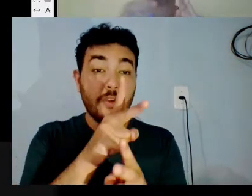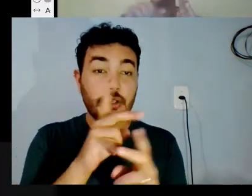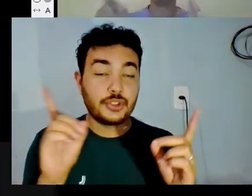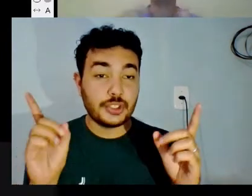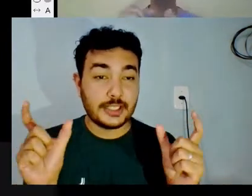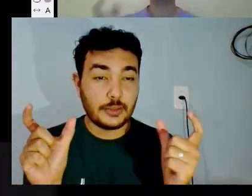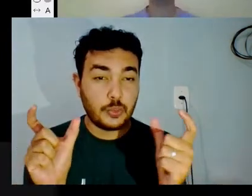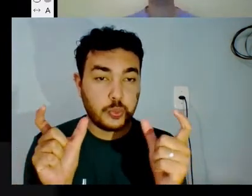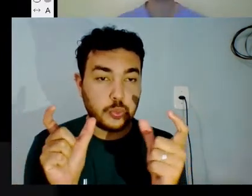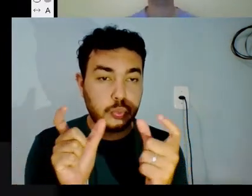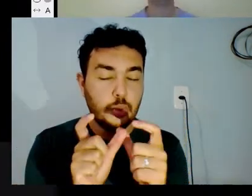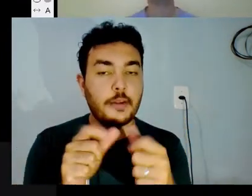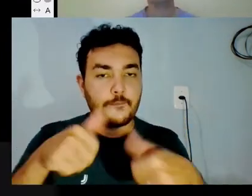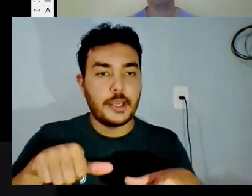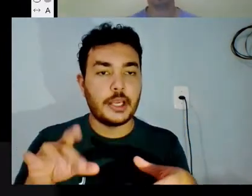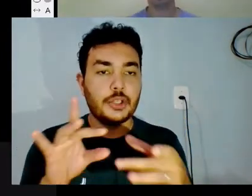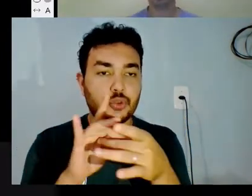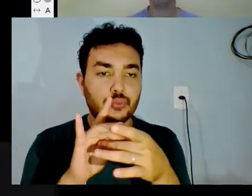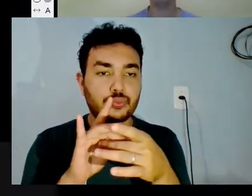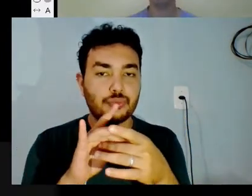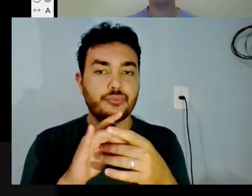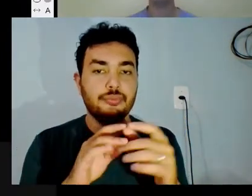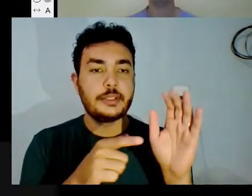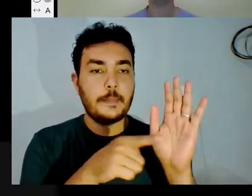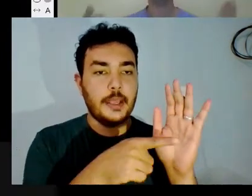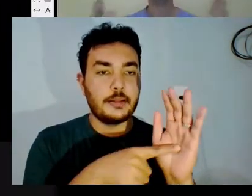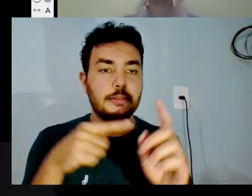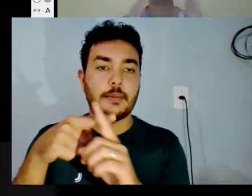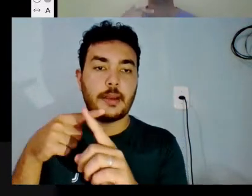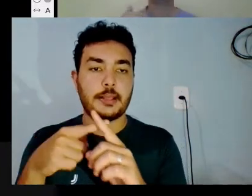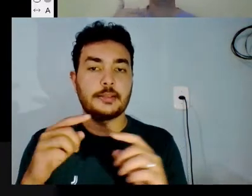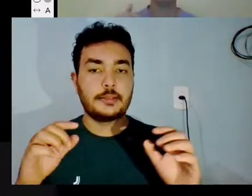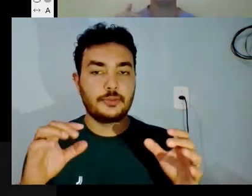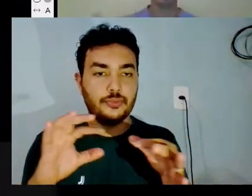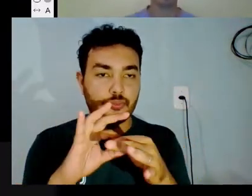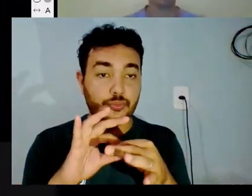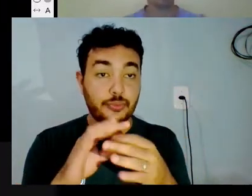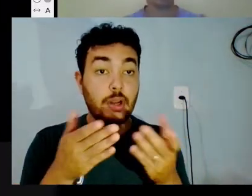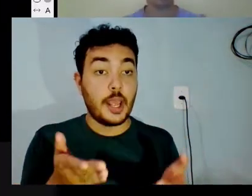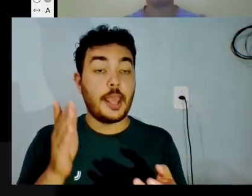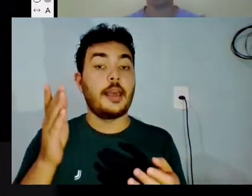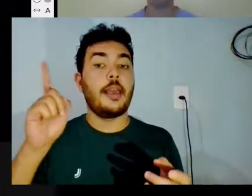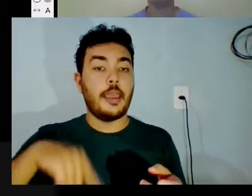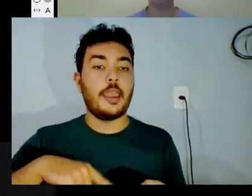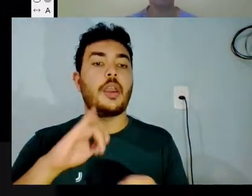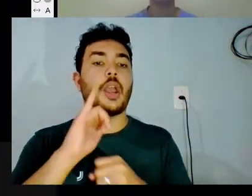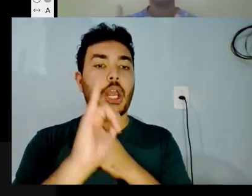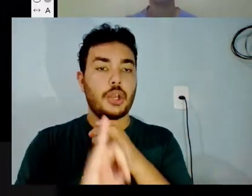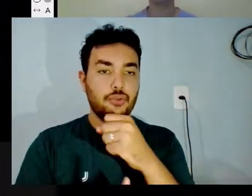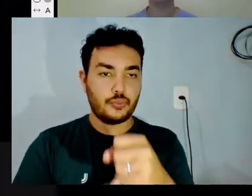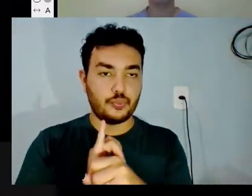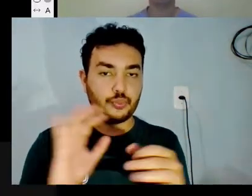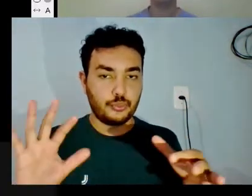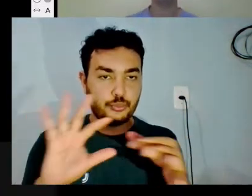essas espécies, esses íons de cargas opostas, o cátion e o ânion. Então, essa união através das cargas opostas é o que a gente chama de